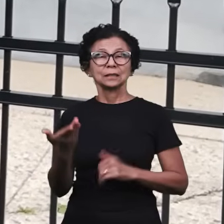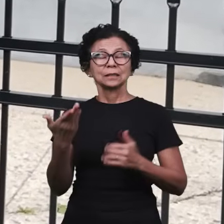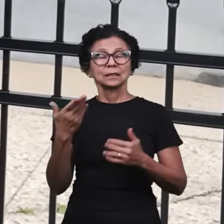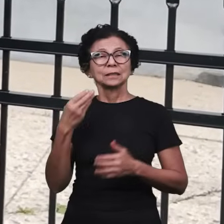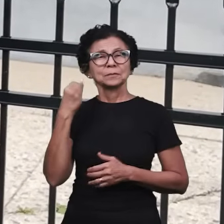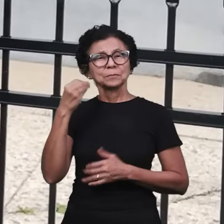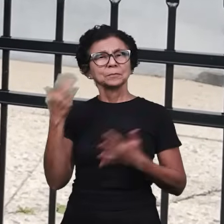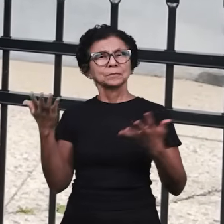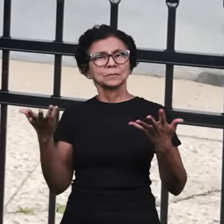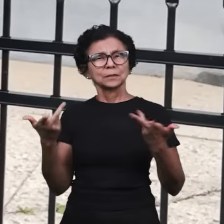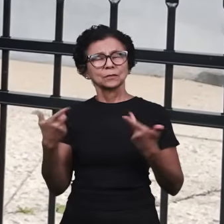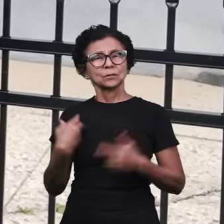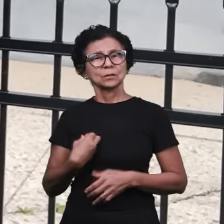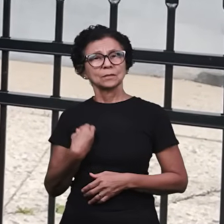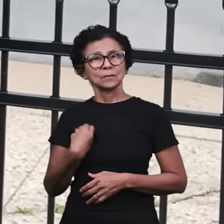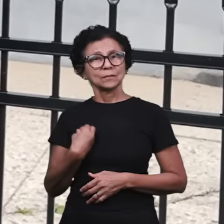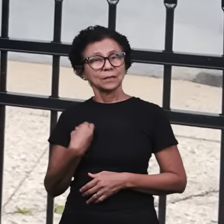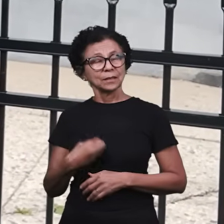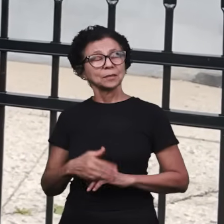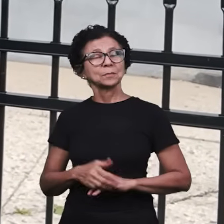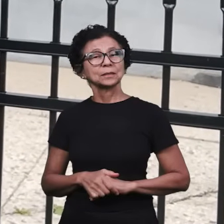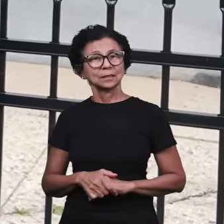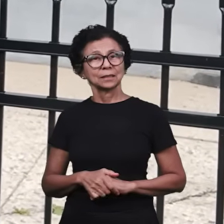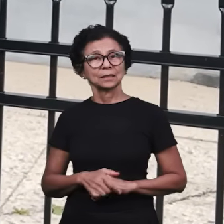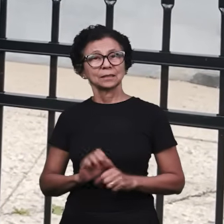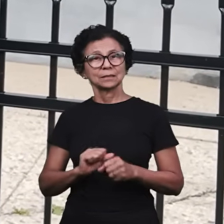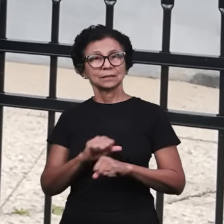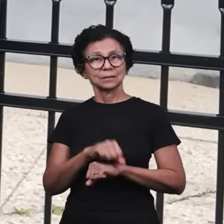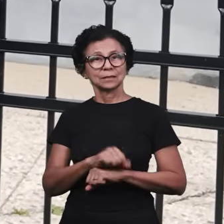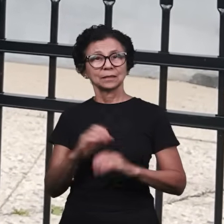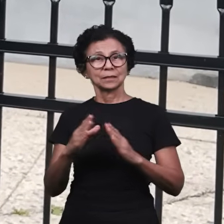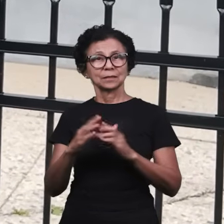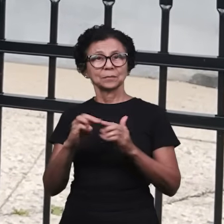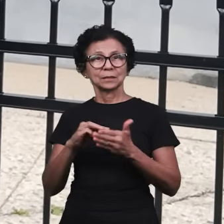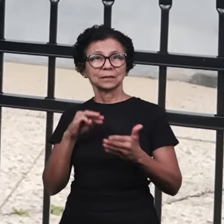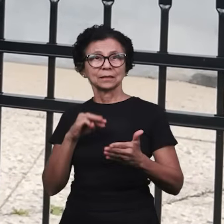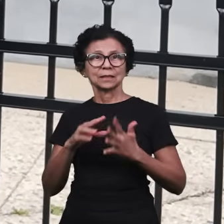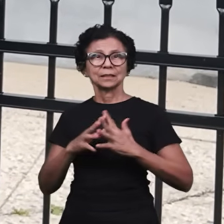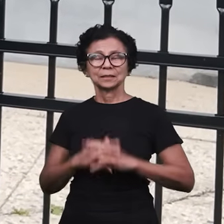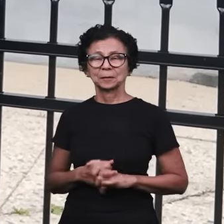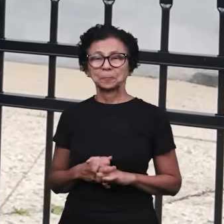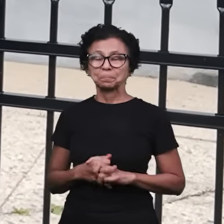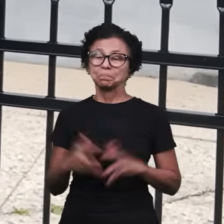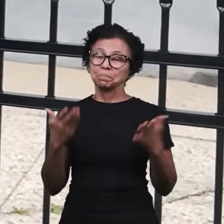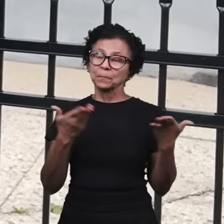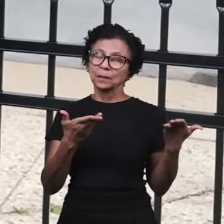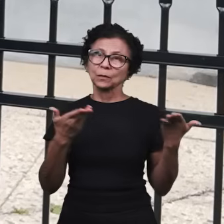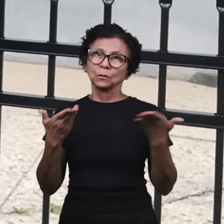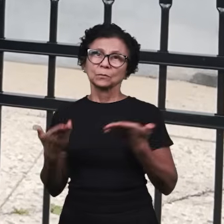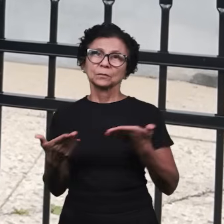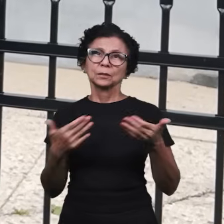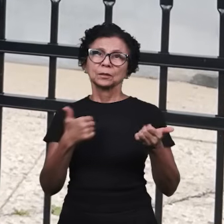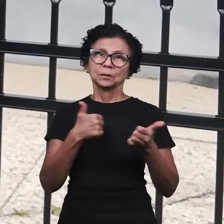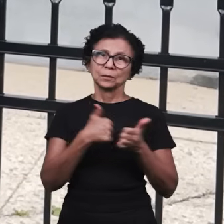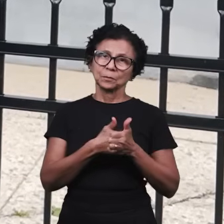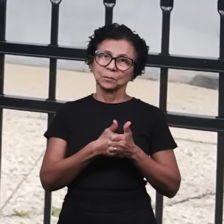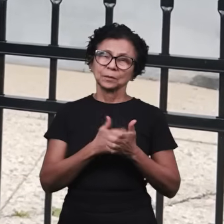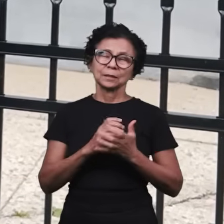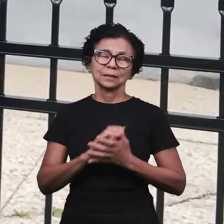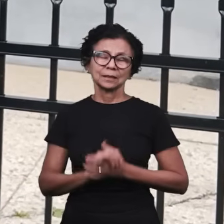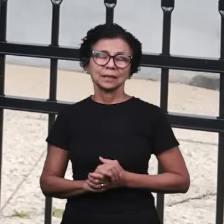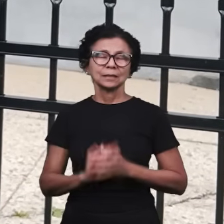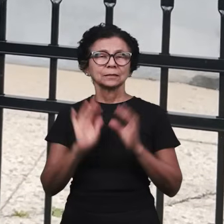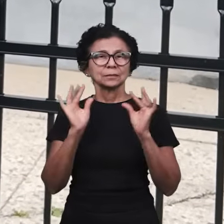experiência maravilhosa que nós vivemos aqui, o seminário da Igreja Cristã Maranata em Winnipeg. E eu te convido agora a